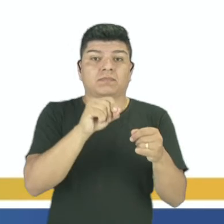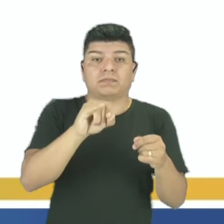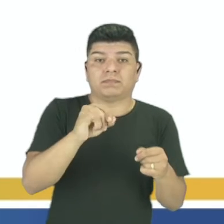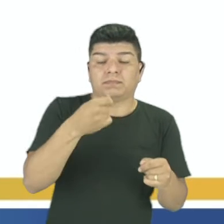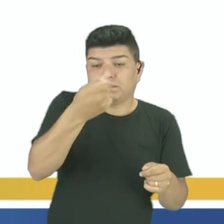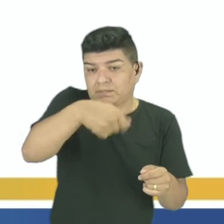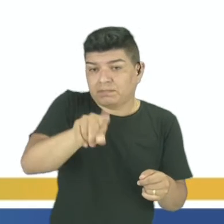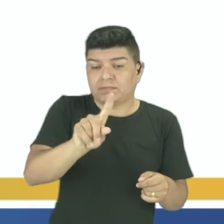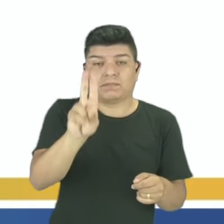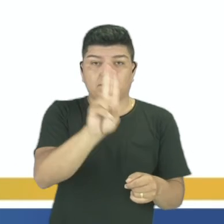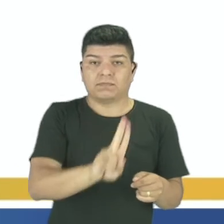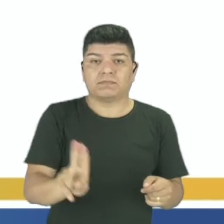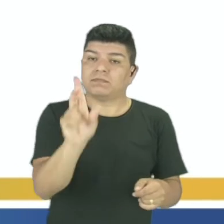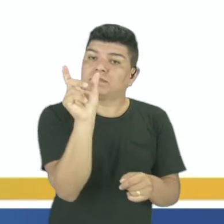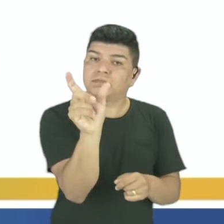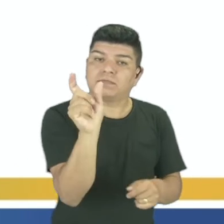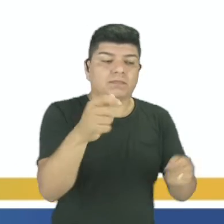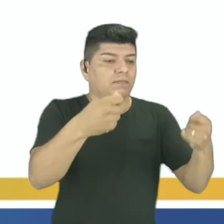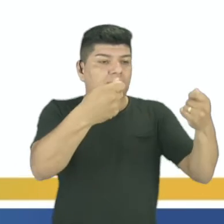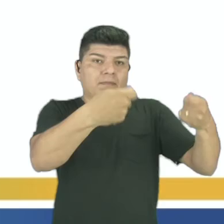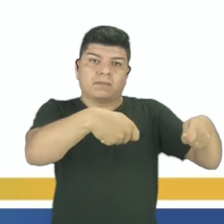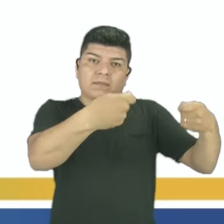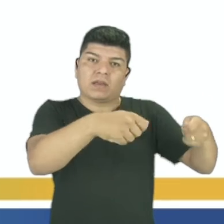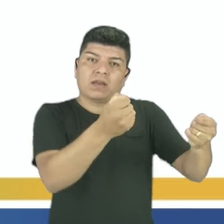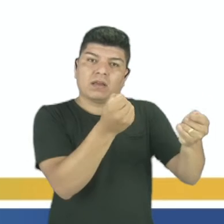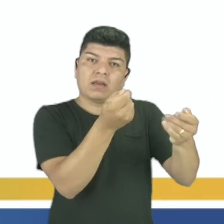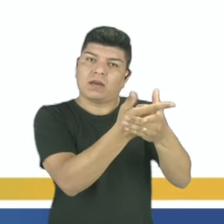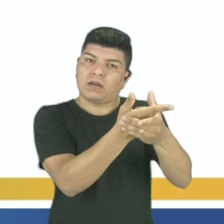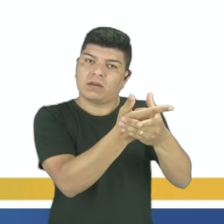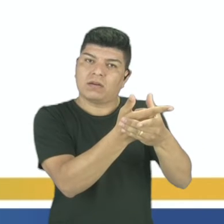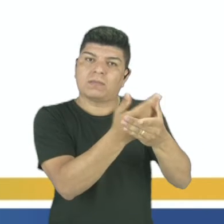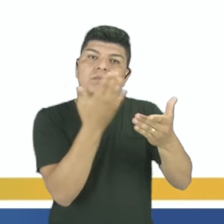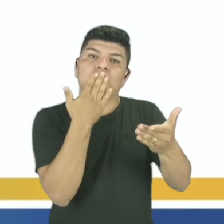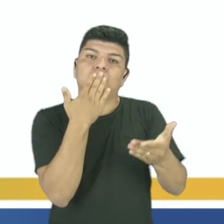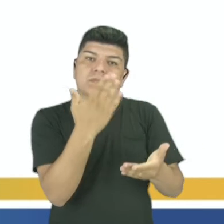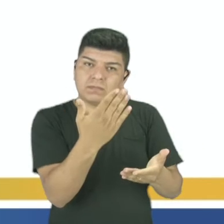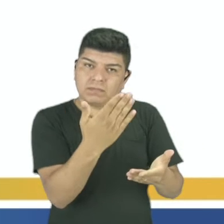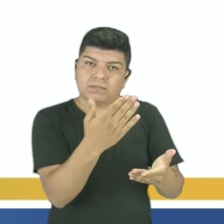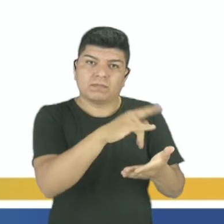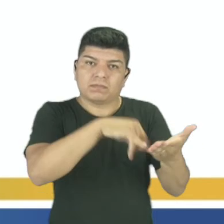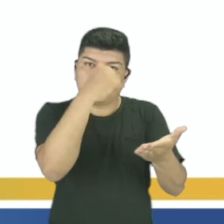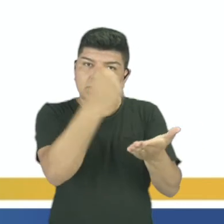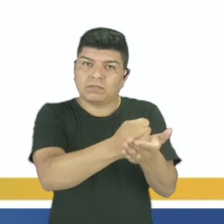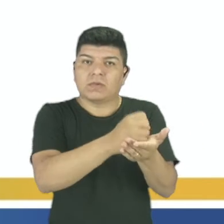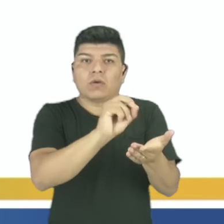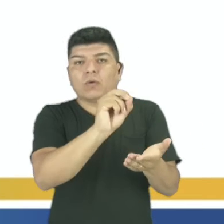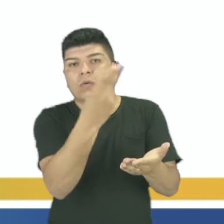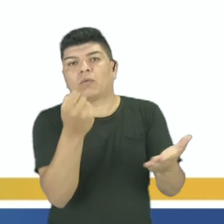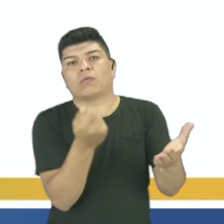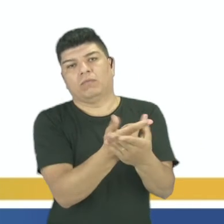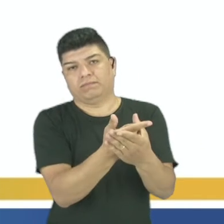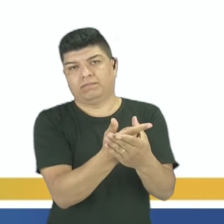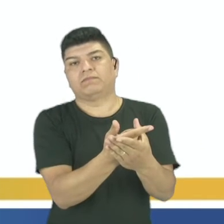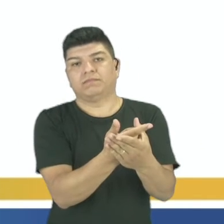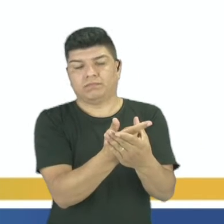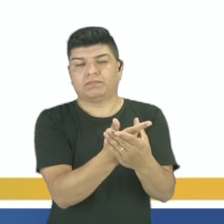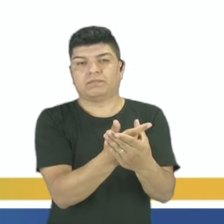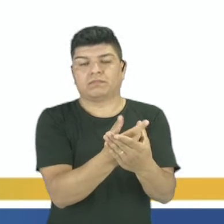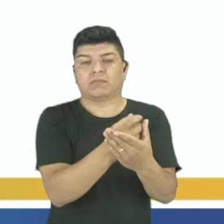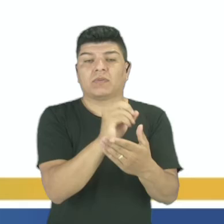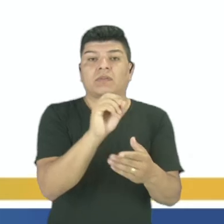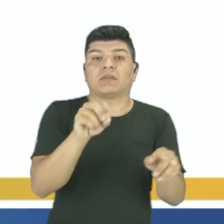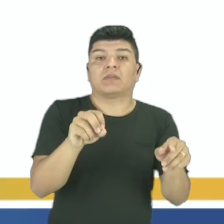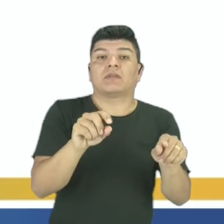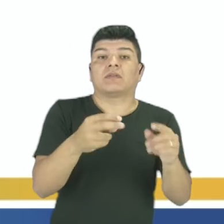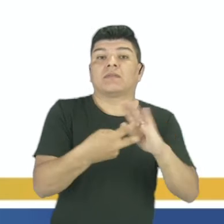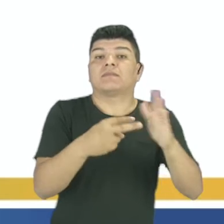as palavras precisa, comprar, peça, contrate ou compre. Ou seja, tente